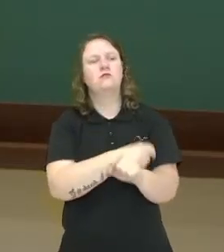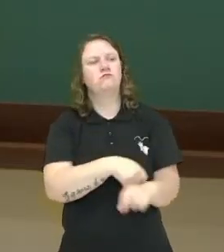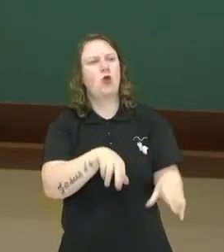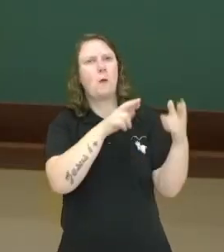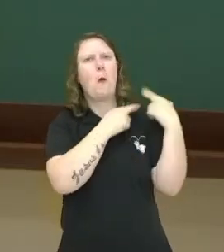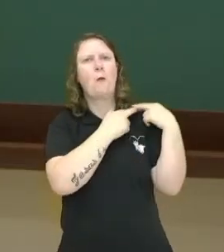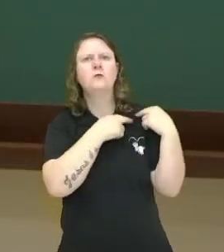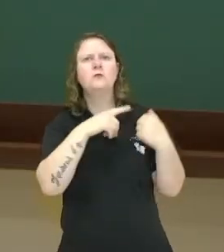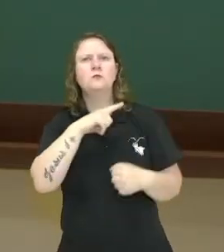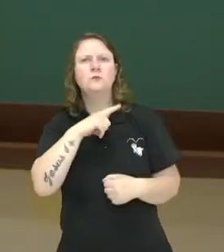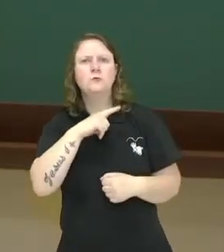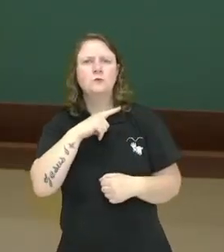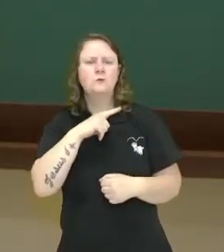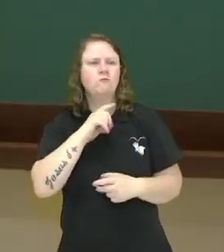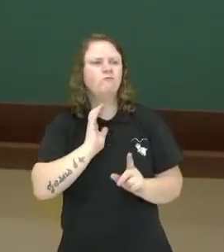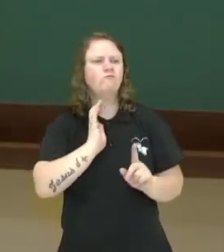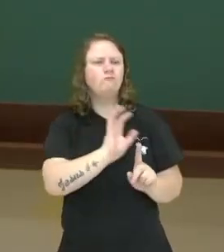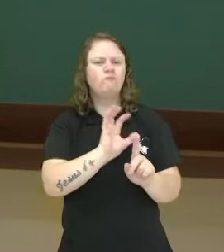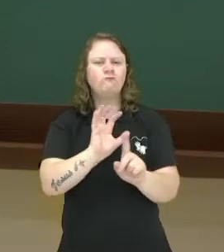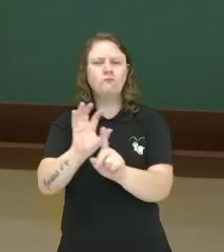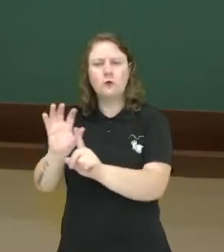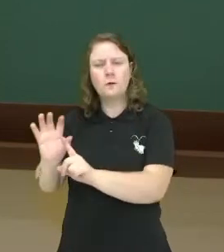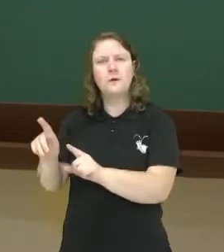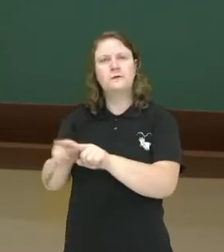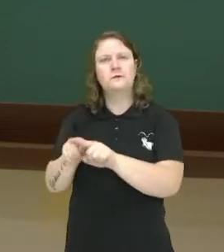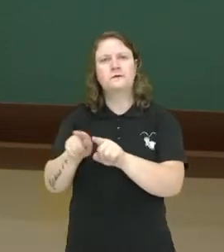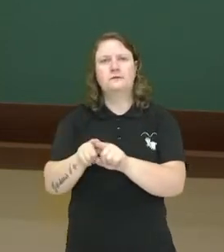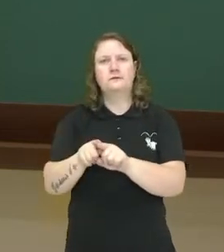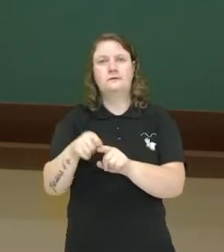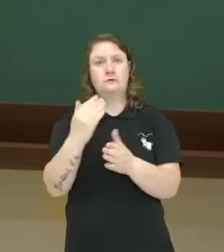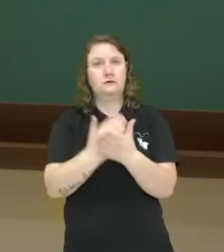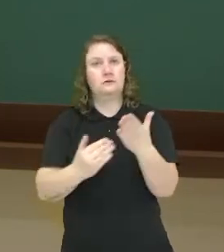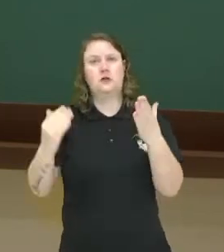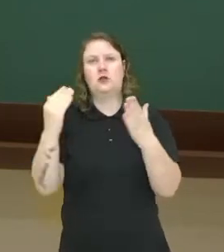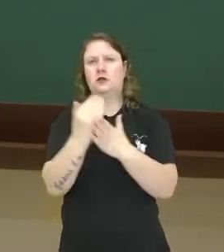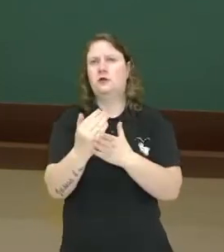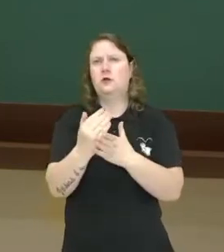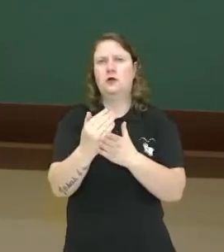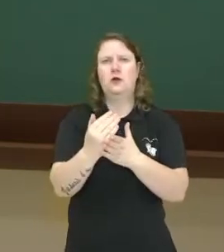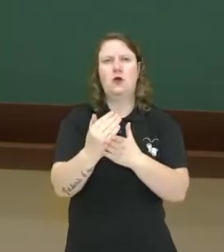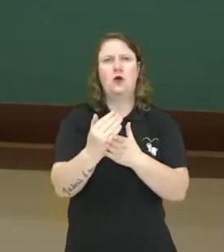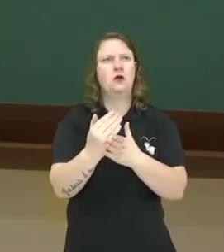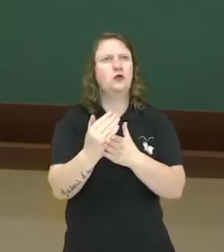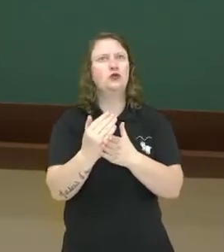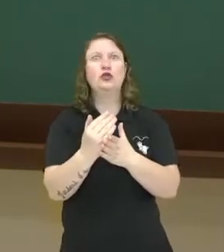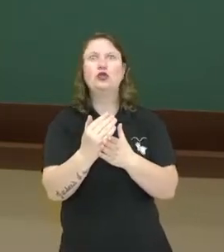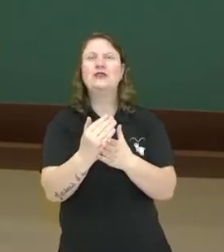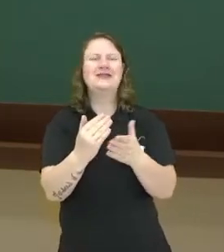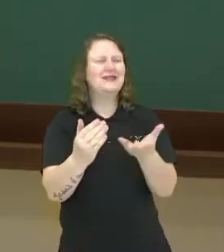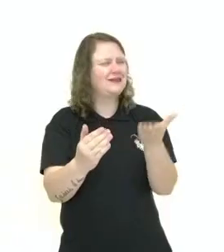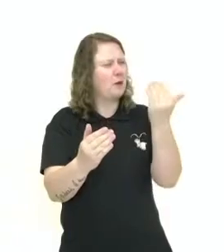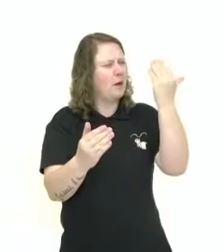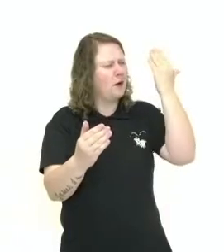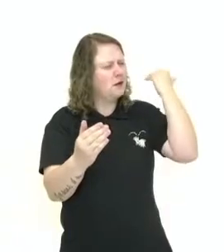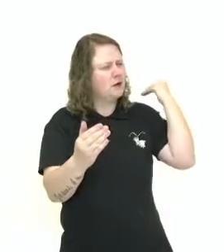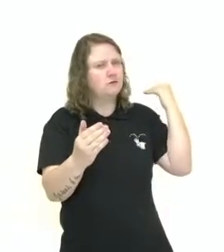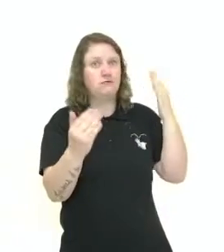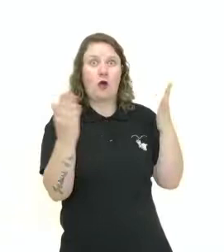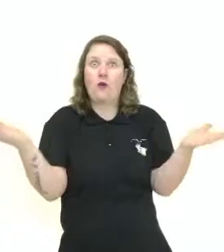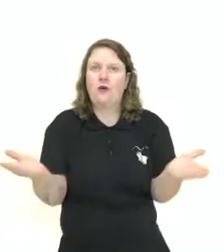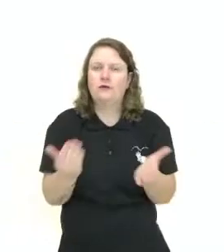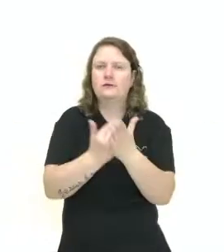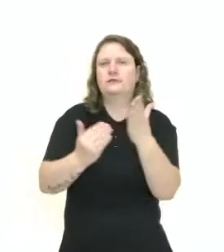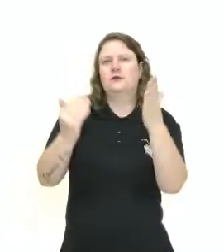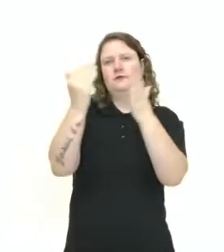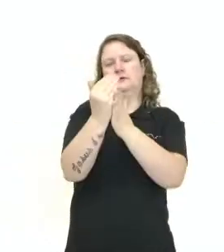essa integração na atualidade maior do que foi em qualquer outro tempo, né? O que lhe permitirá ali proveito